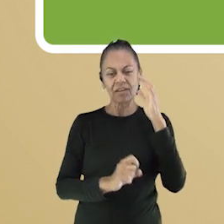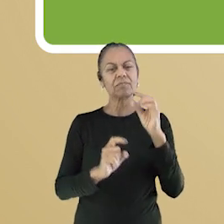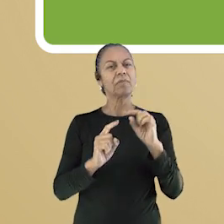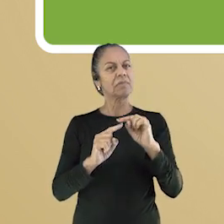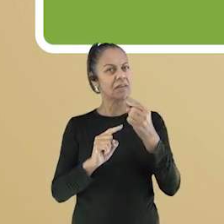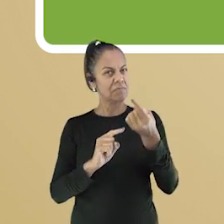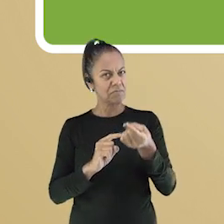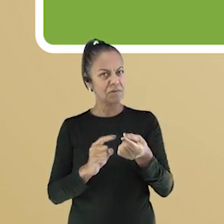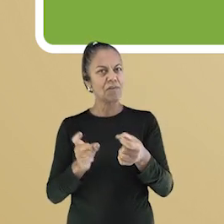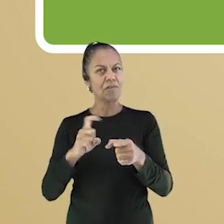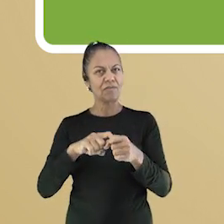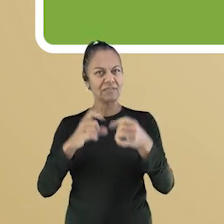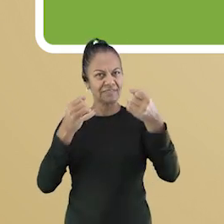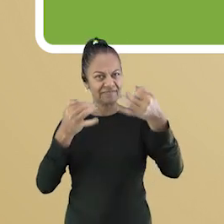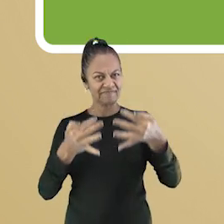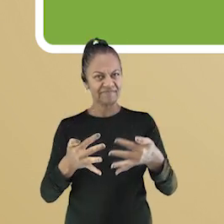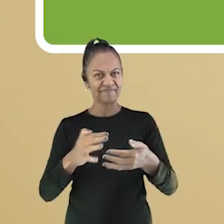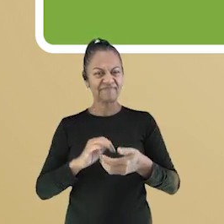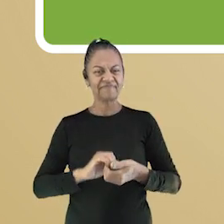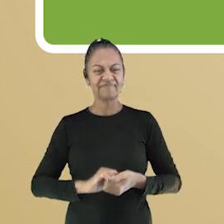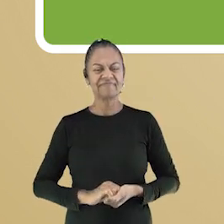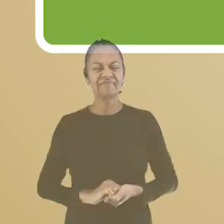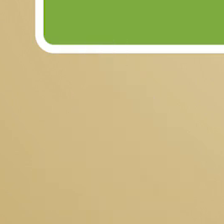escreva, beleza? Vamos lá.